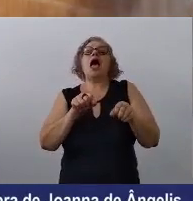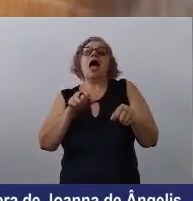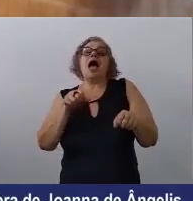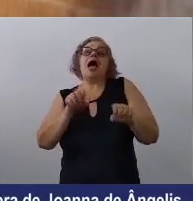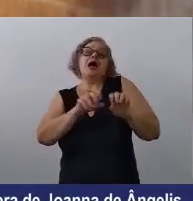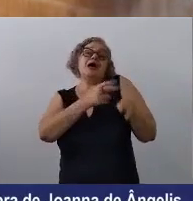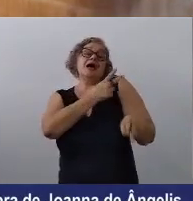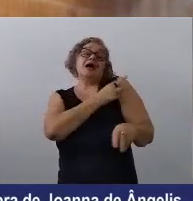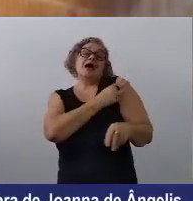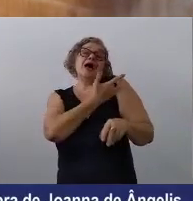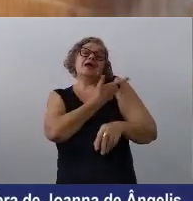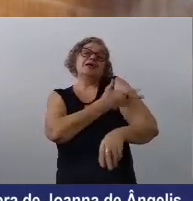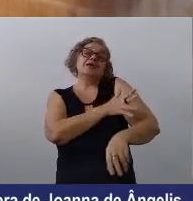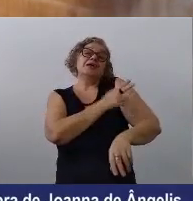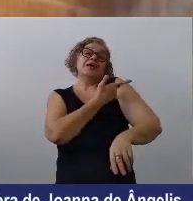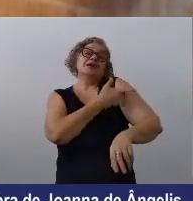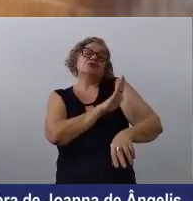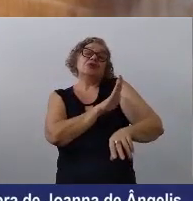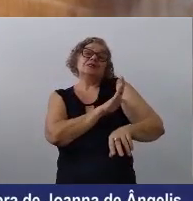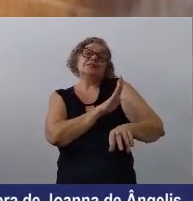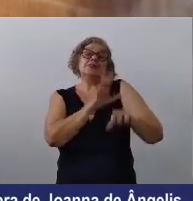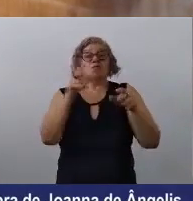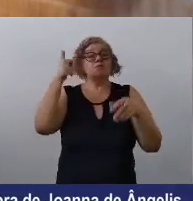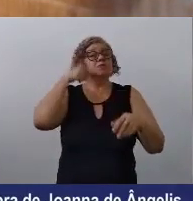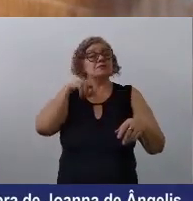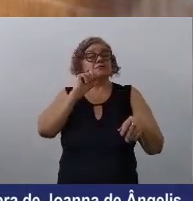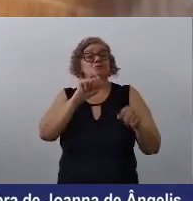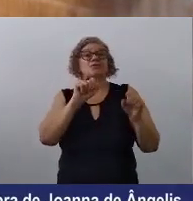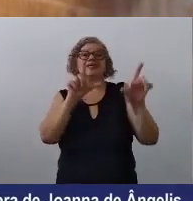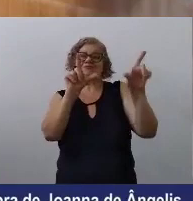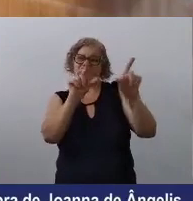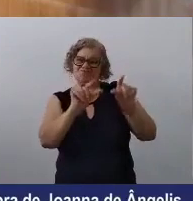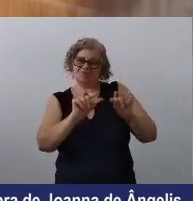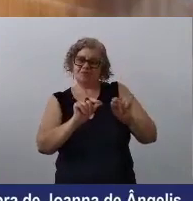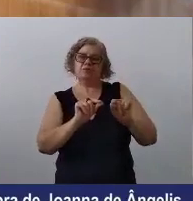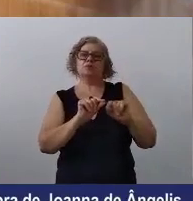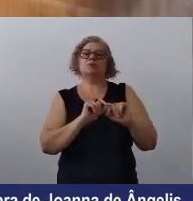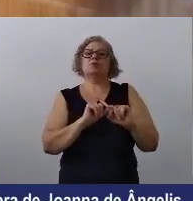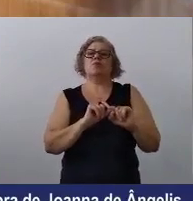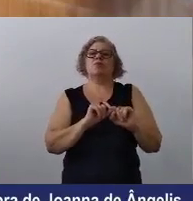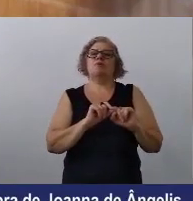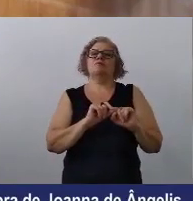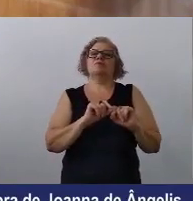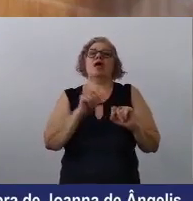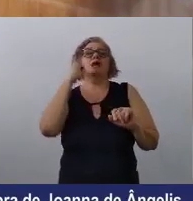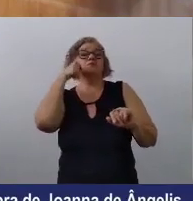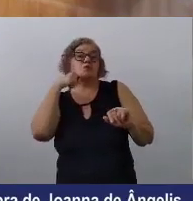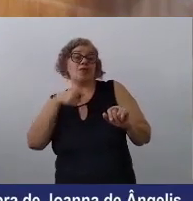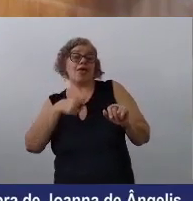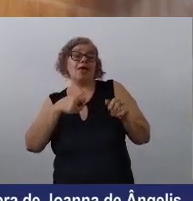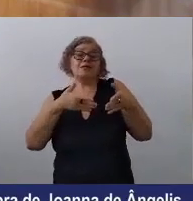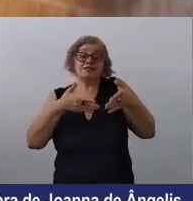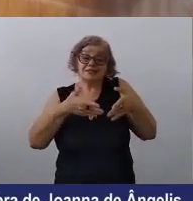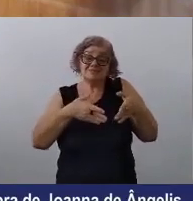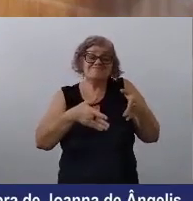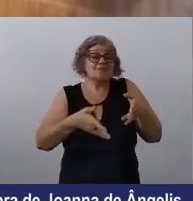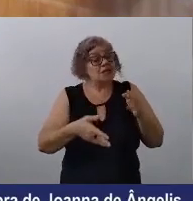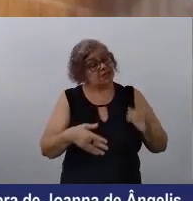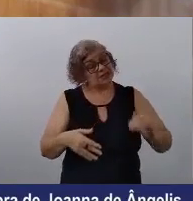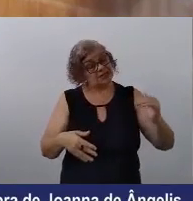educação para as mulheres naquela época era feita em casa. As mulheres eram, criadas para uma vida